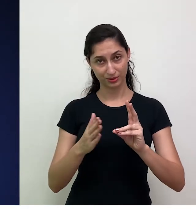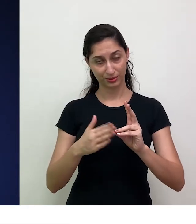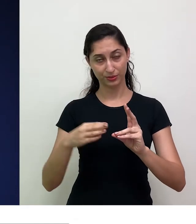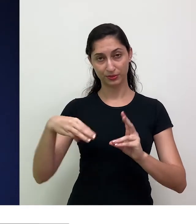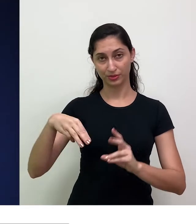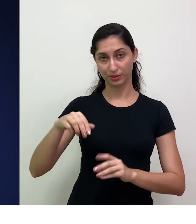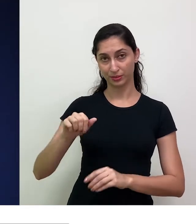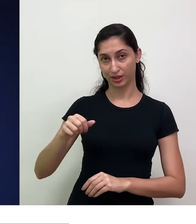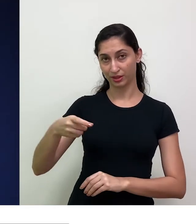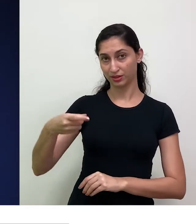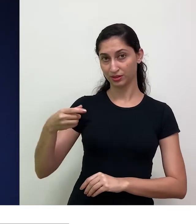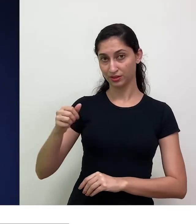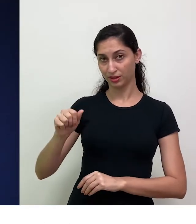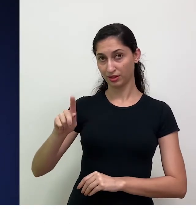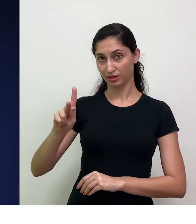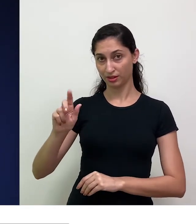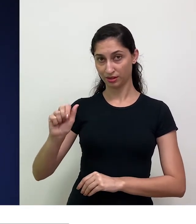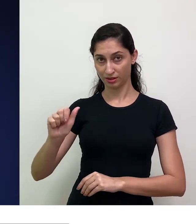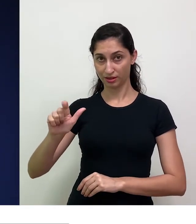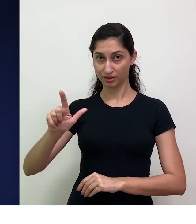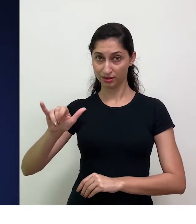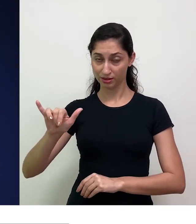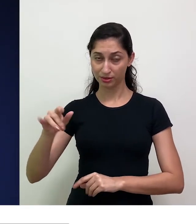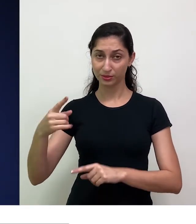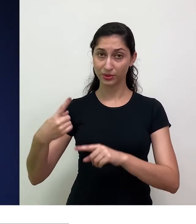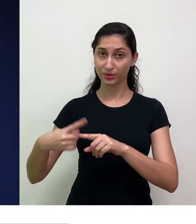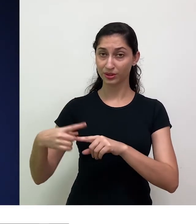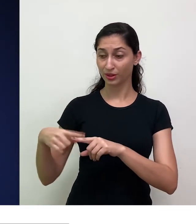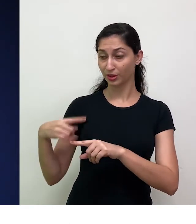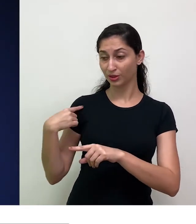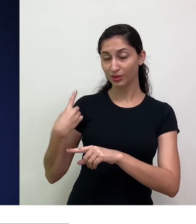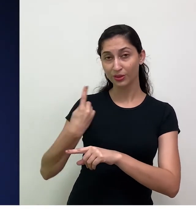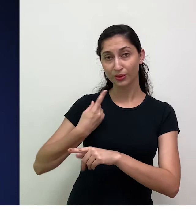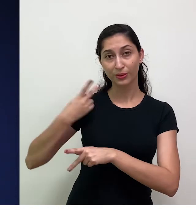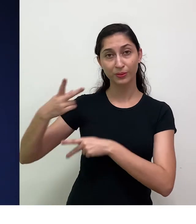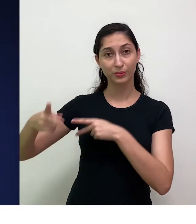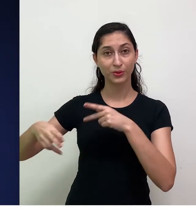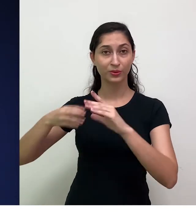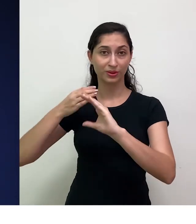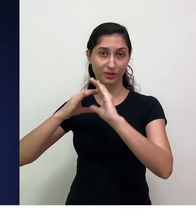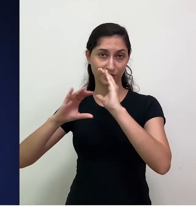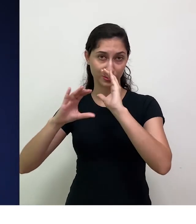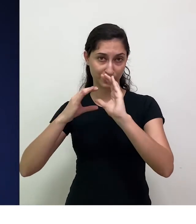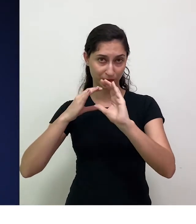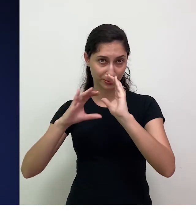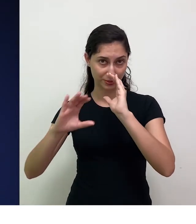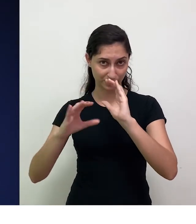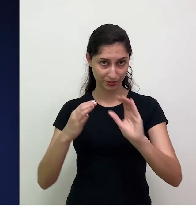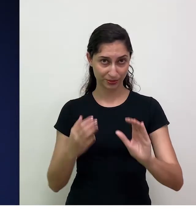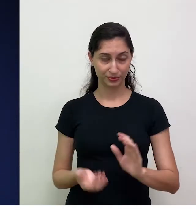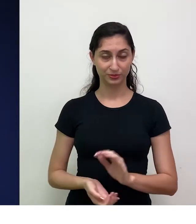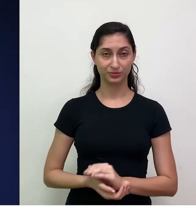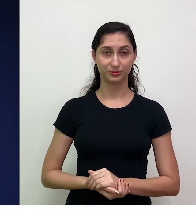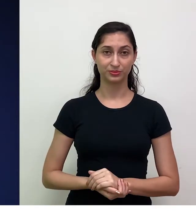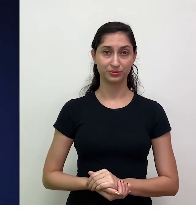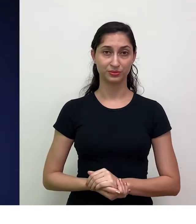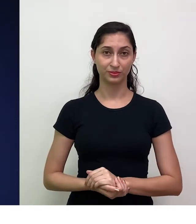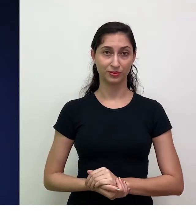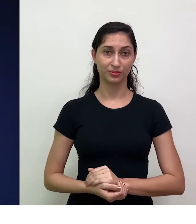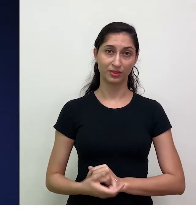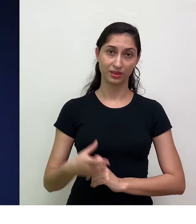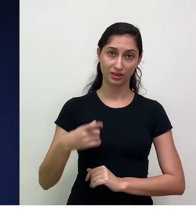Mascari, porque nós somos Mascari, o povo do canto, né? Através do bicho,